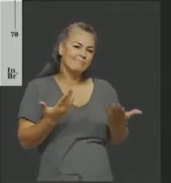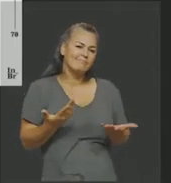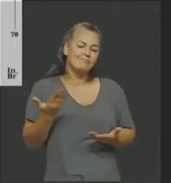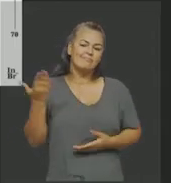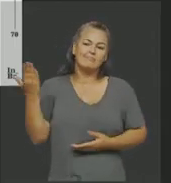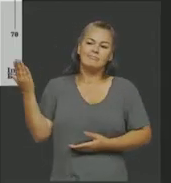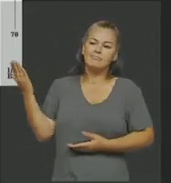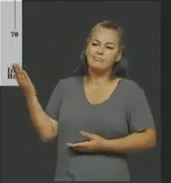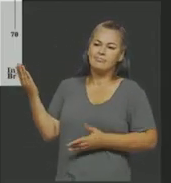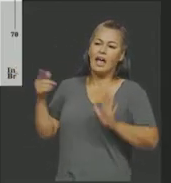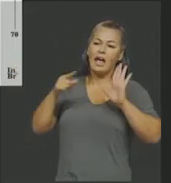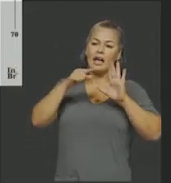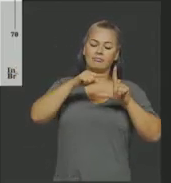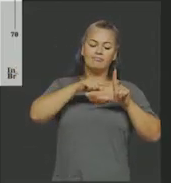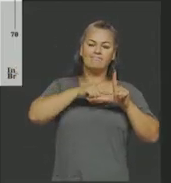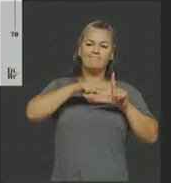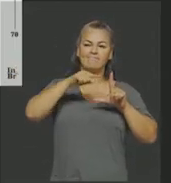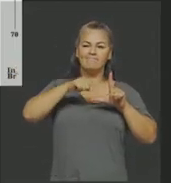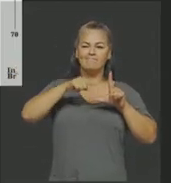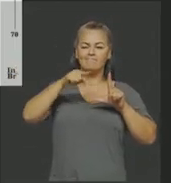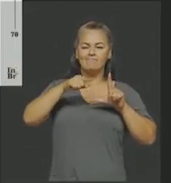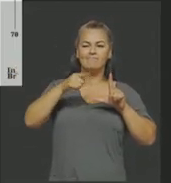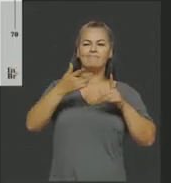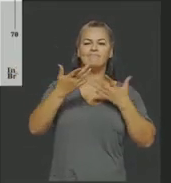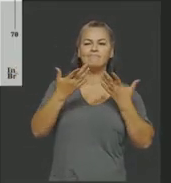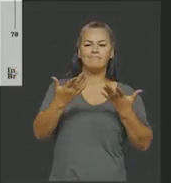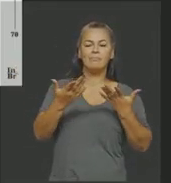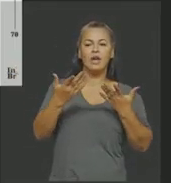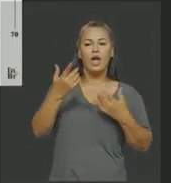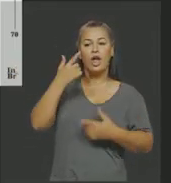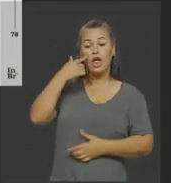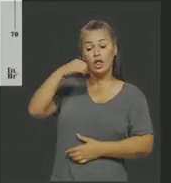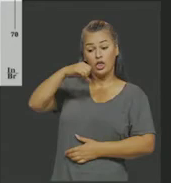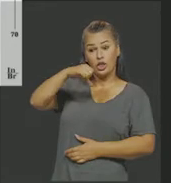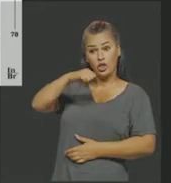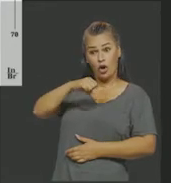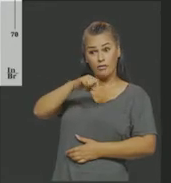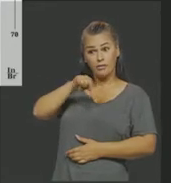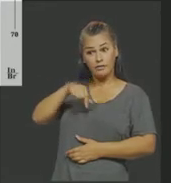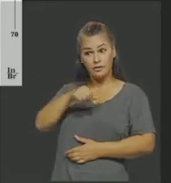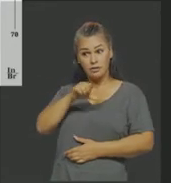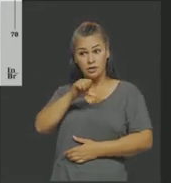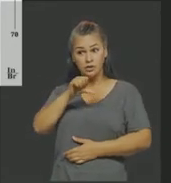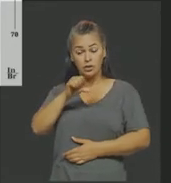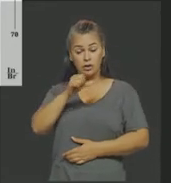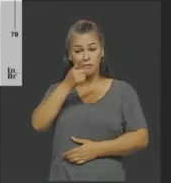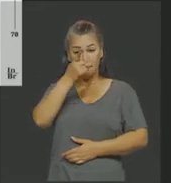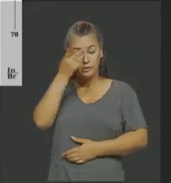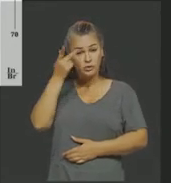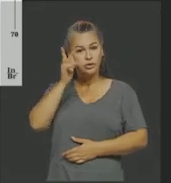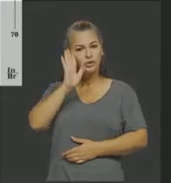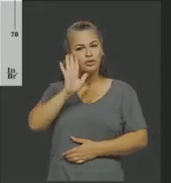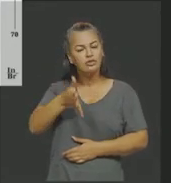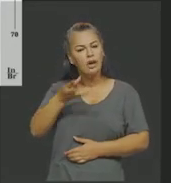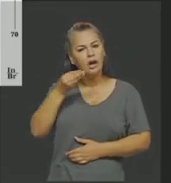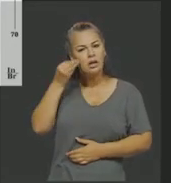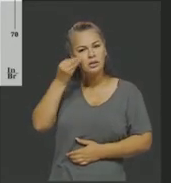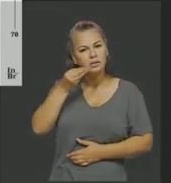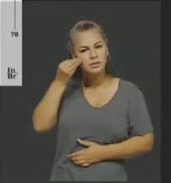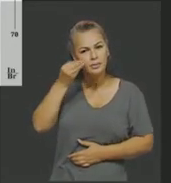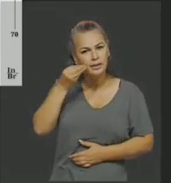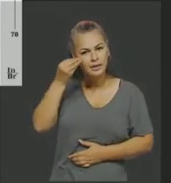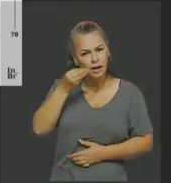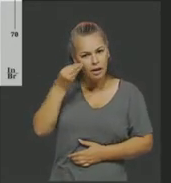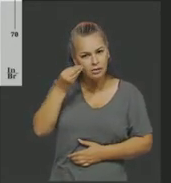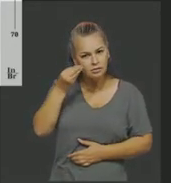já 9,9 pessoas, né, que foram entrevistadas nessa pesquisa, utilizaram substâncias ilícitas, mas o